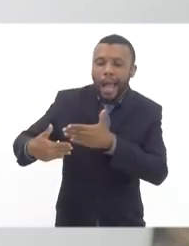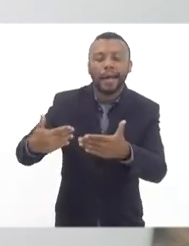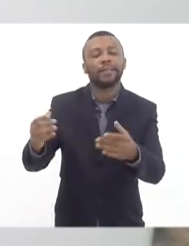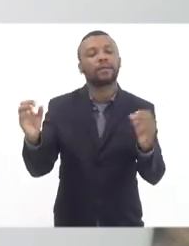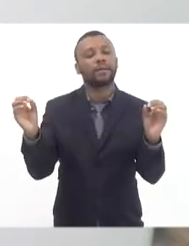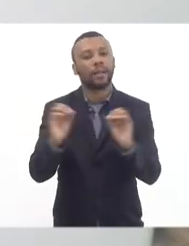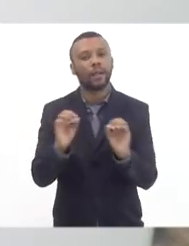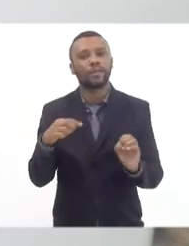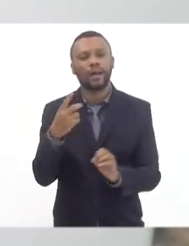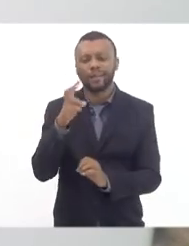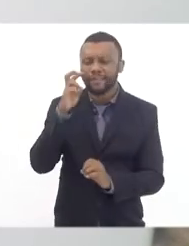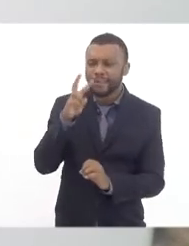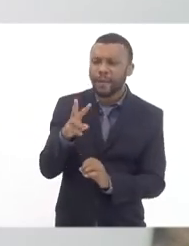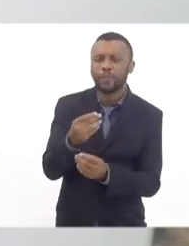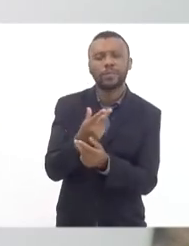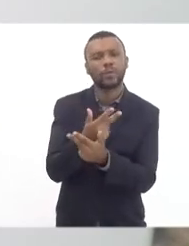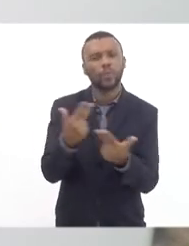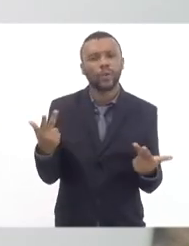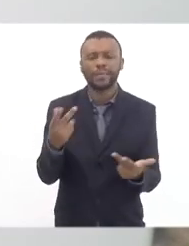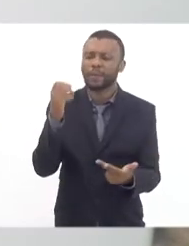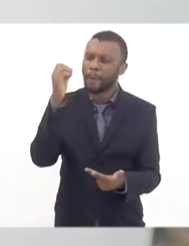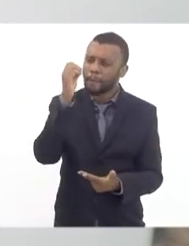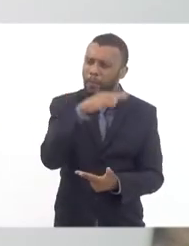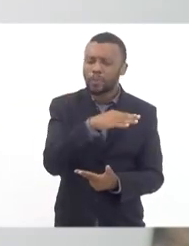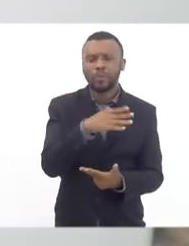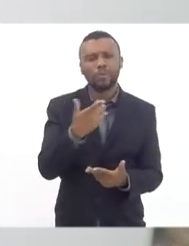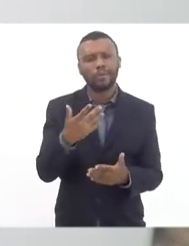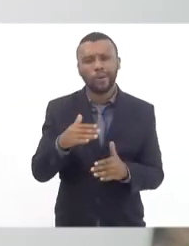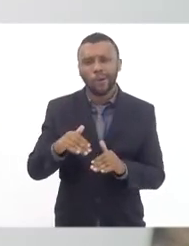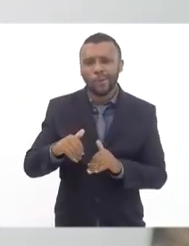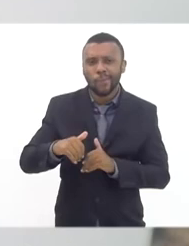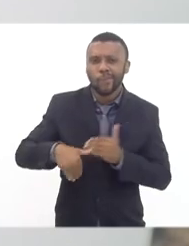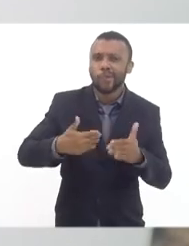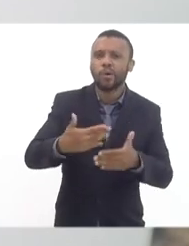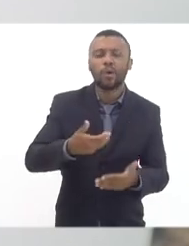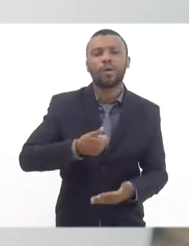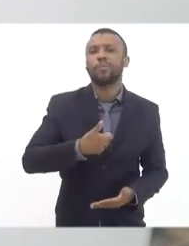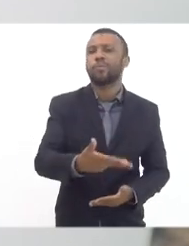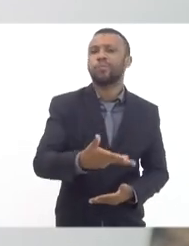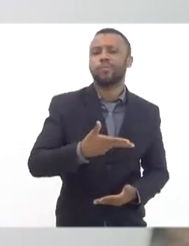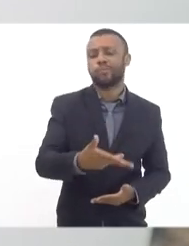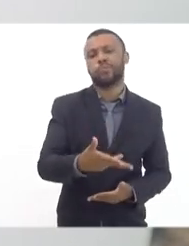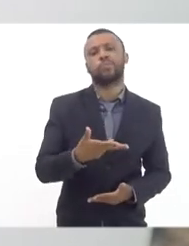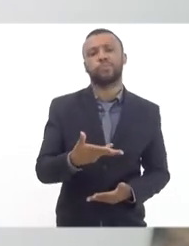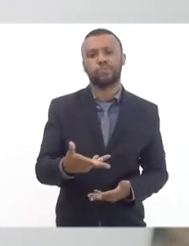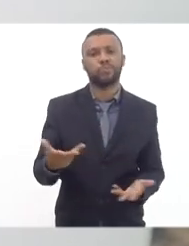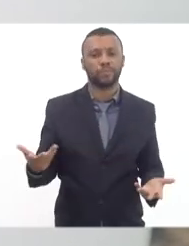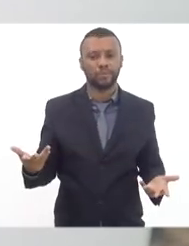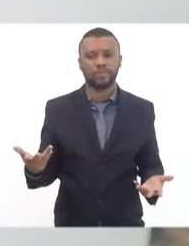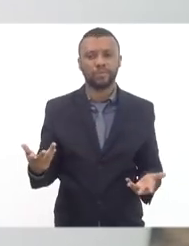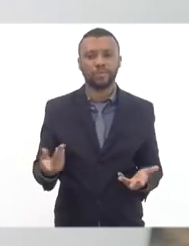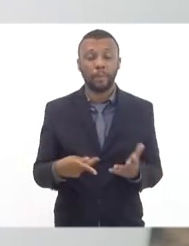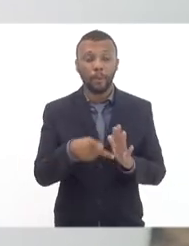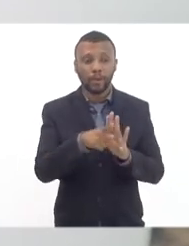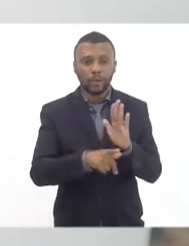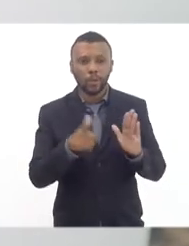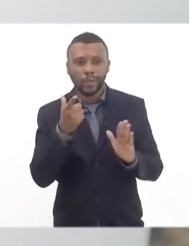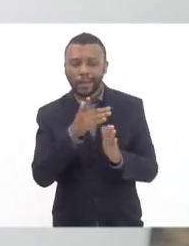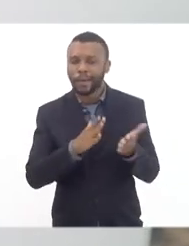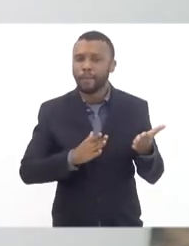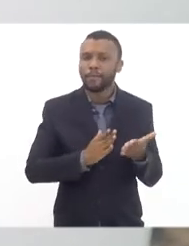vê tanta coisa aí que não devia andar numa velocidade que não tem tamanho, entendeu? De maneira